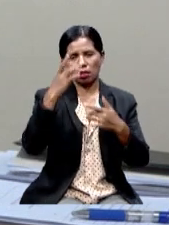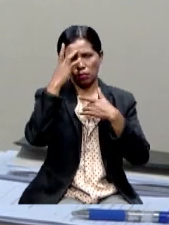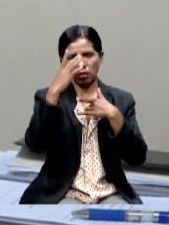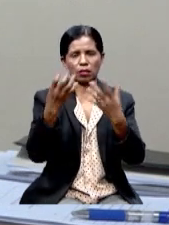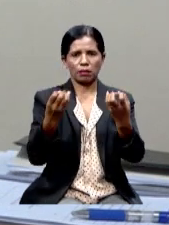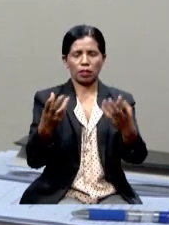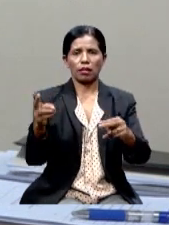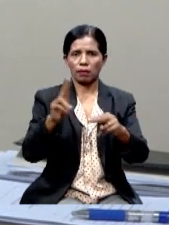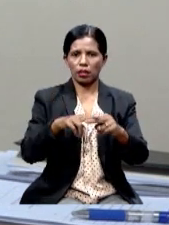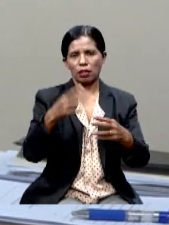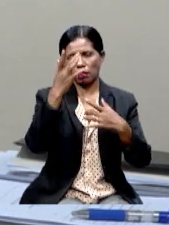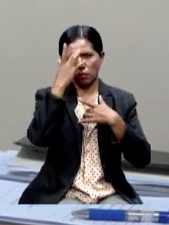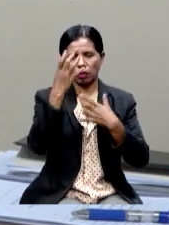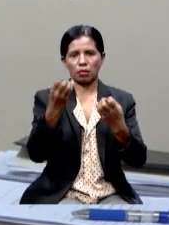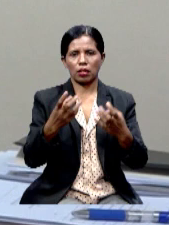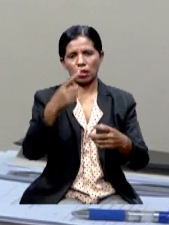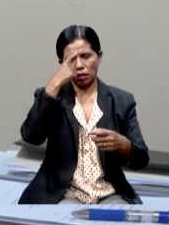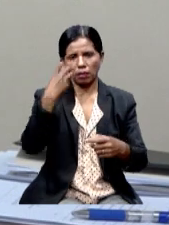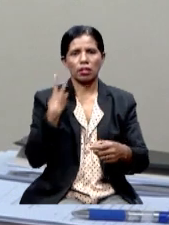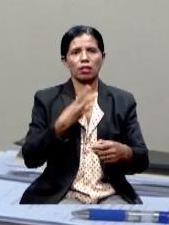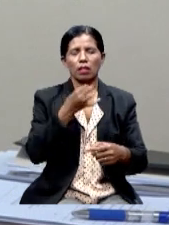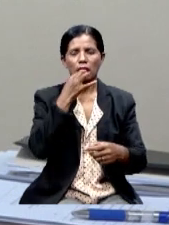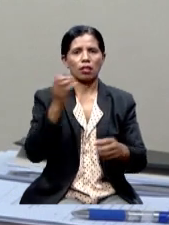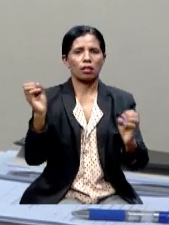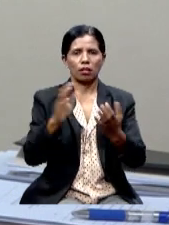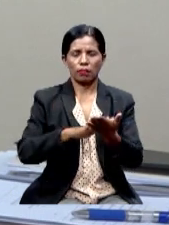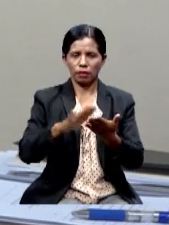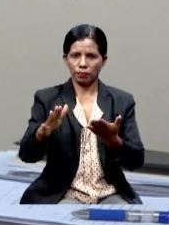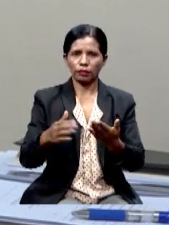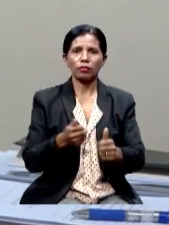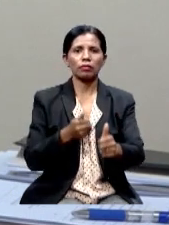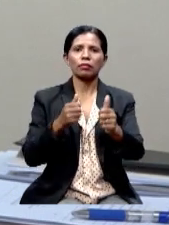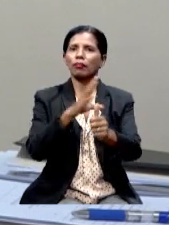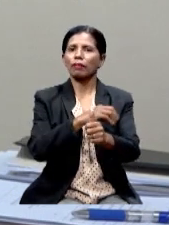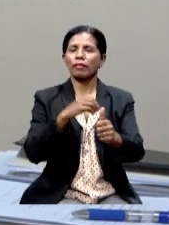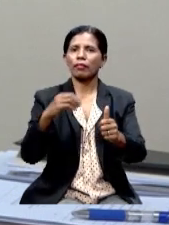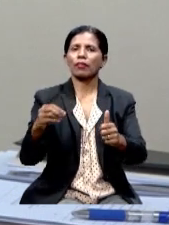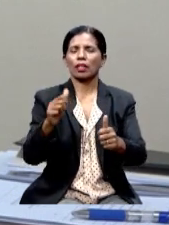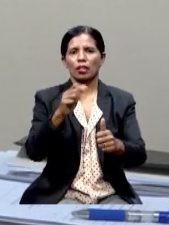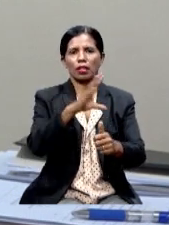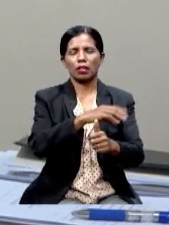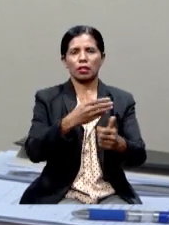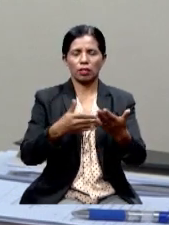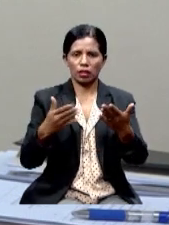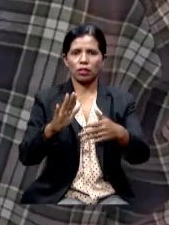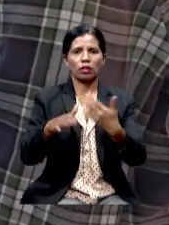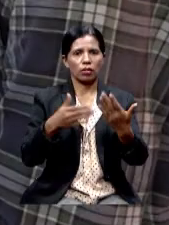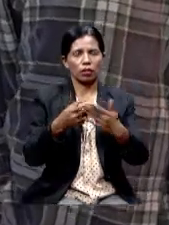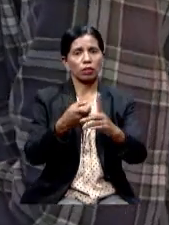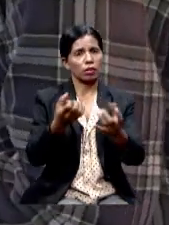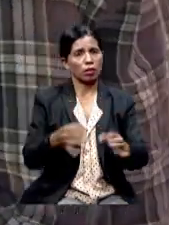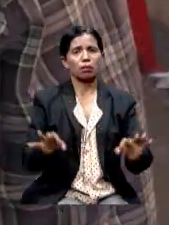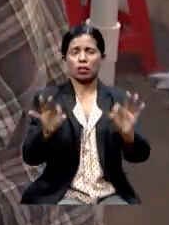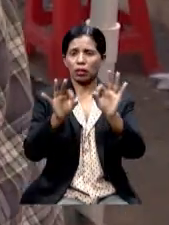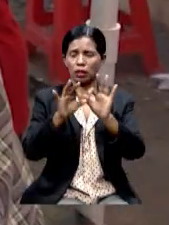nebeke presente ya kahan nebeke kontaminar. Tuir Frederico Bosco Alves dos Santos, hábito alimentares sai causa importante